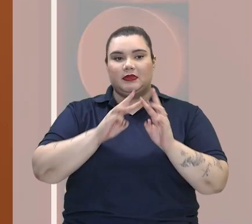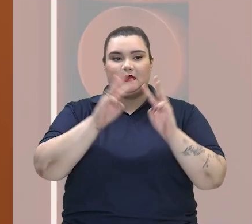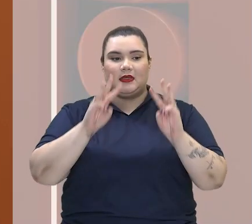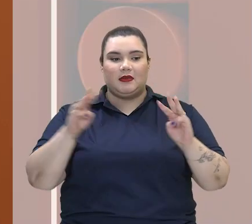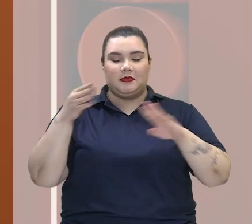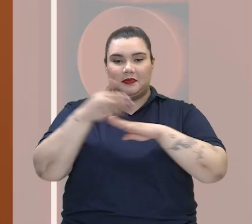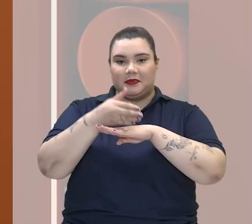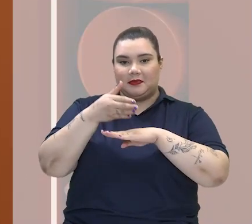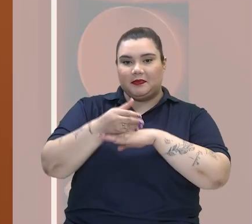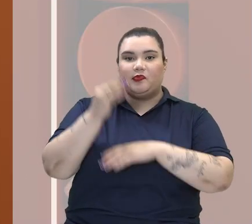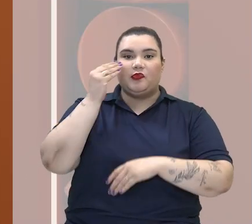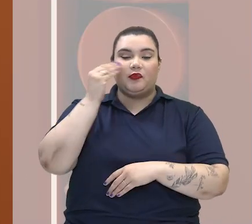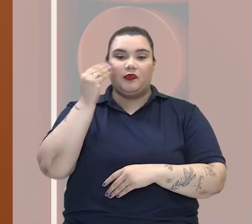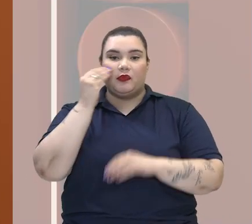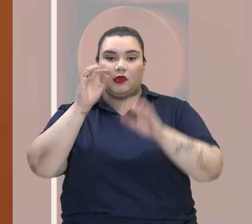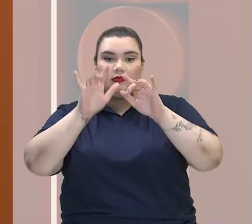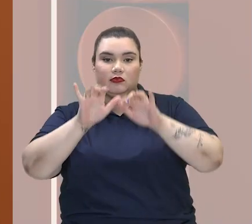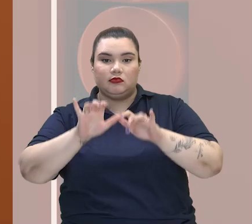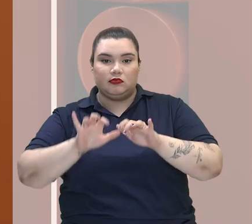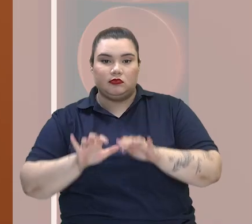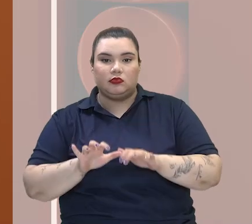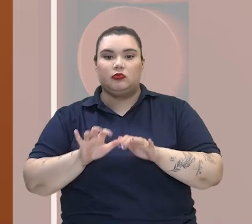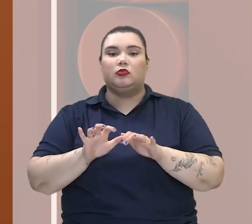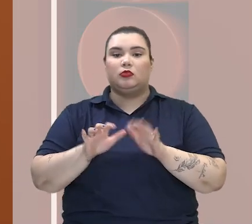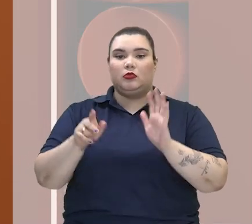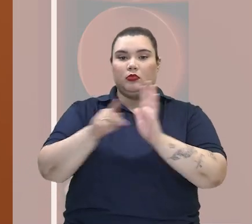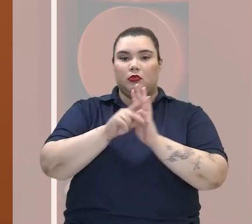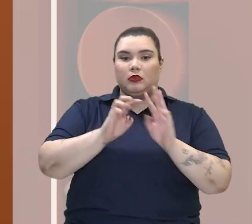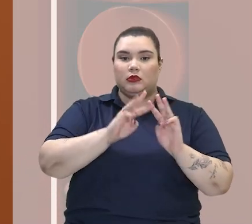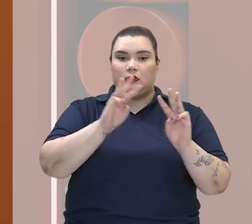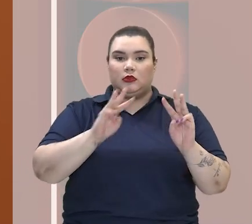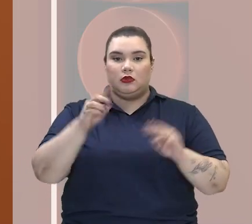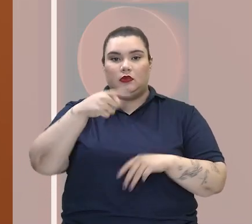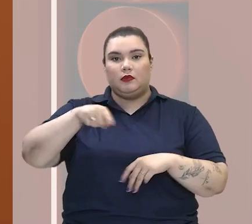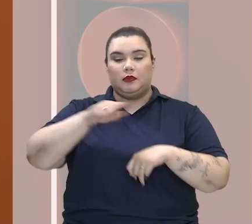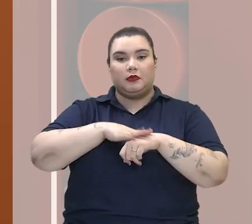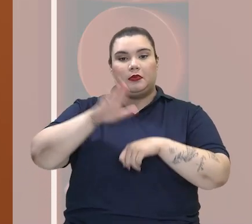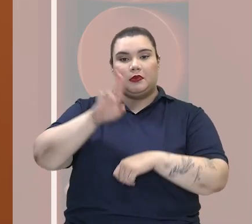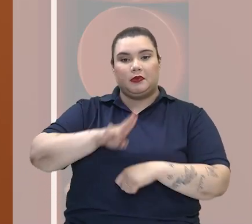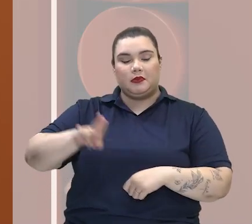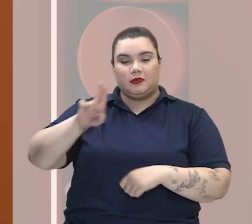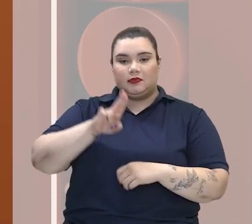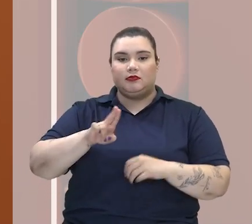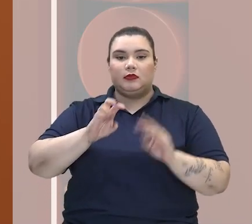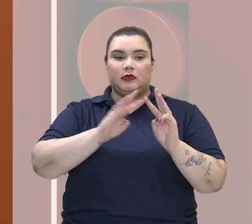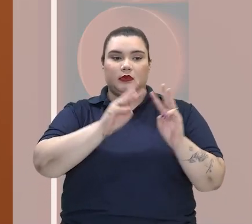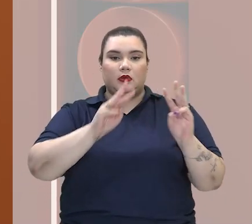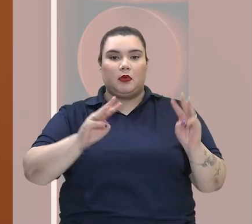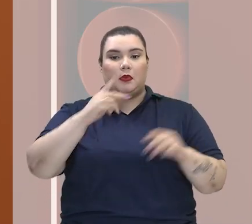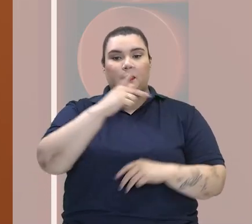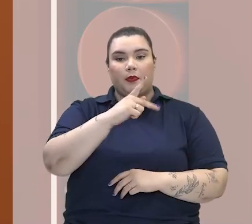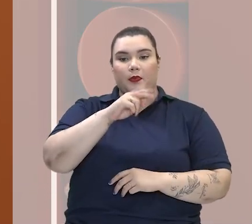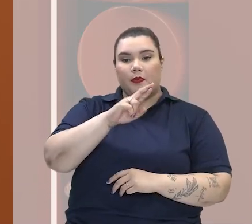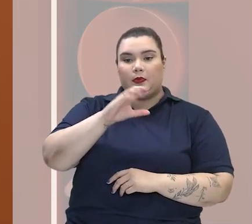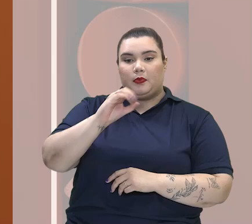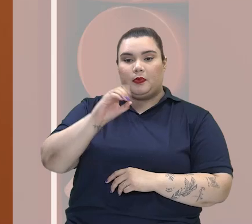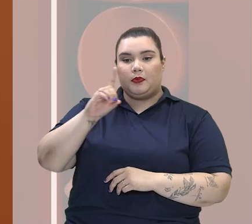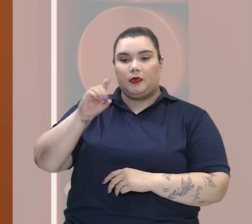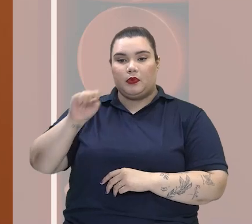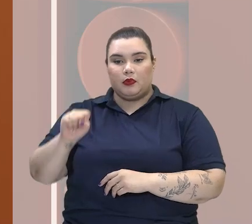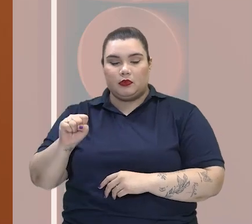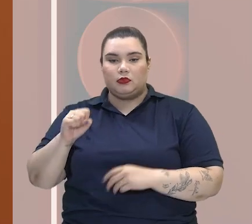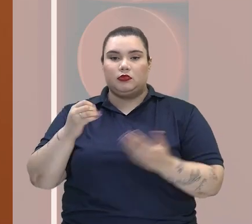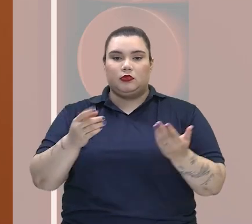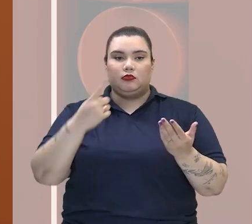no site, no buscador, né, dos sites que vocês mais utilizam, colocar PRODES, para poder verificar vocês